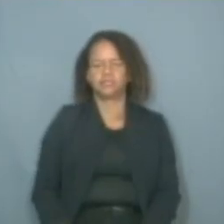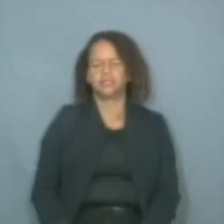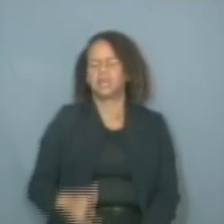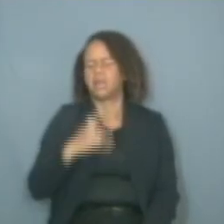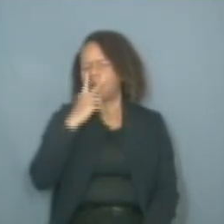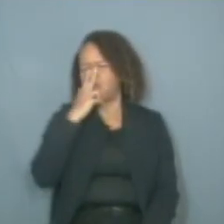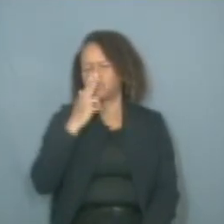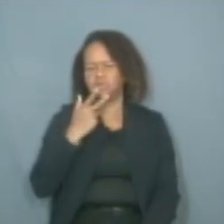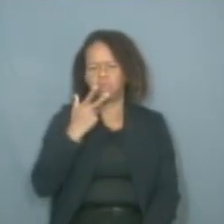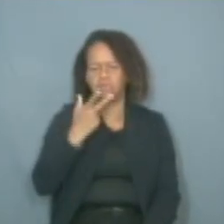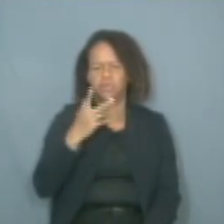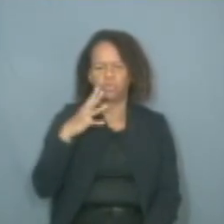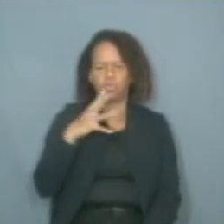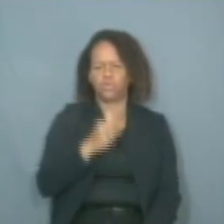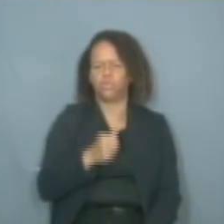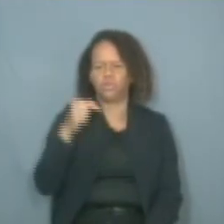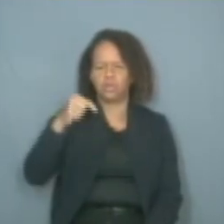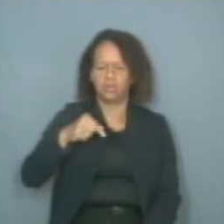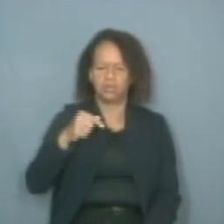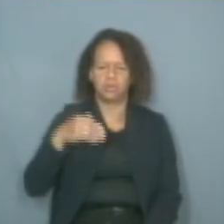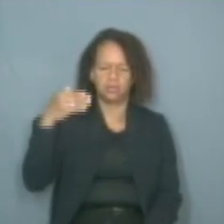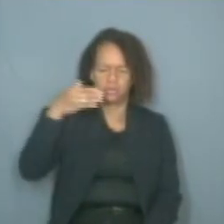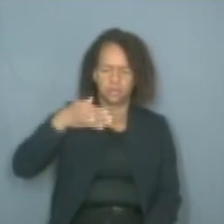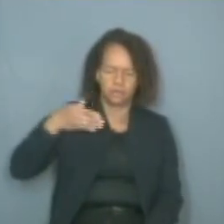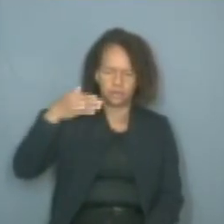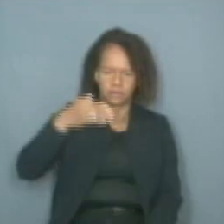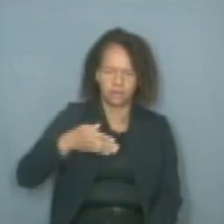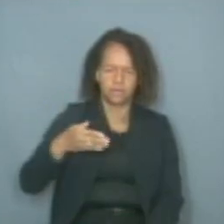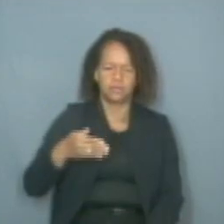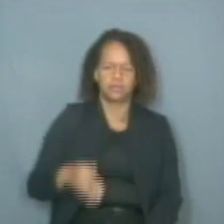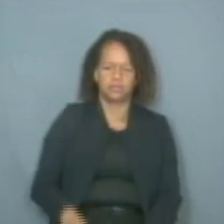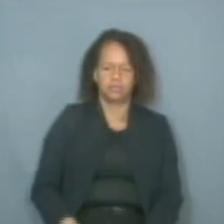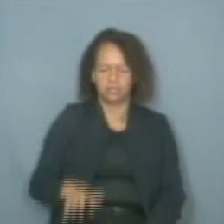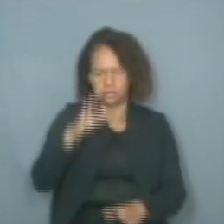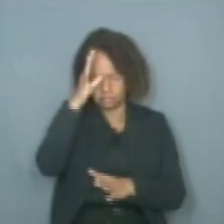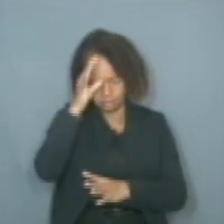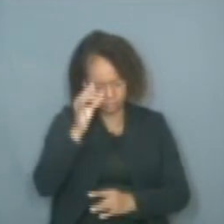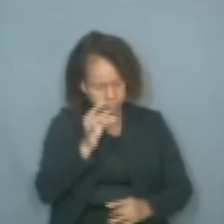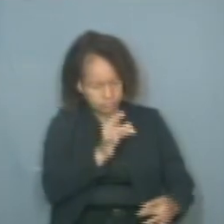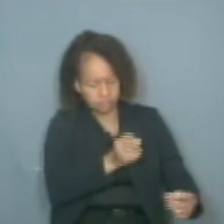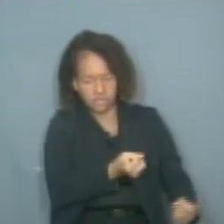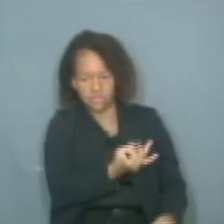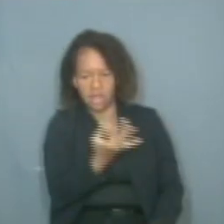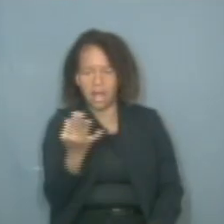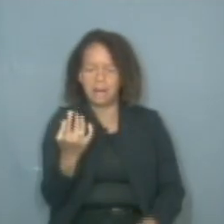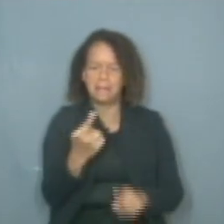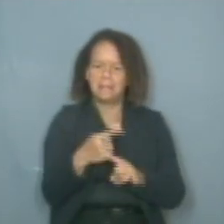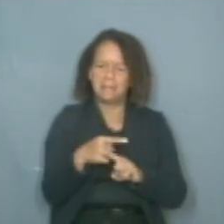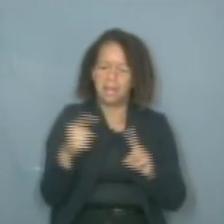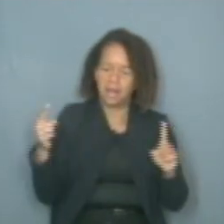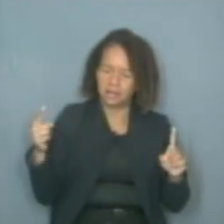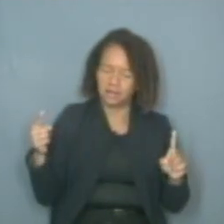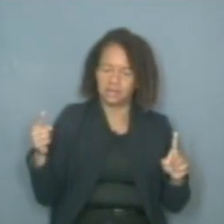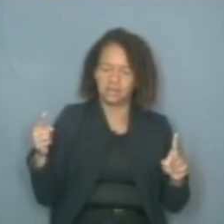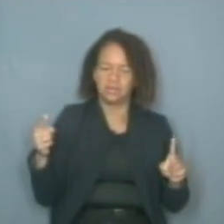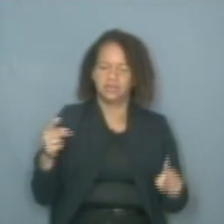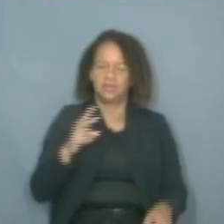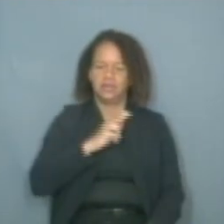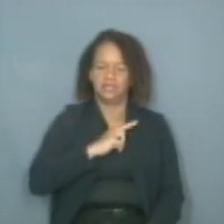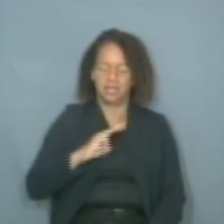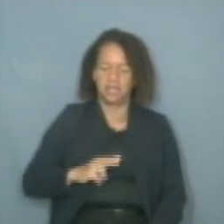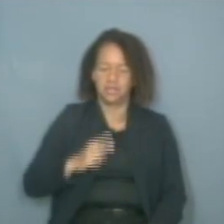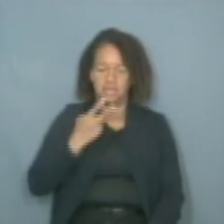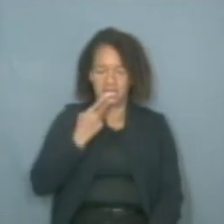já tinha escutado de tudo aqui no alto dessa tribuna e nos inúmeros apartes. Mas escutar um